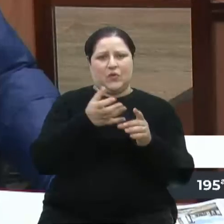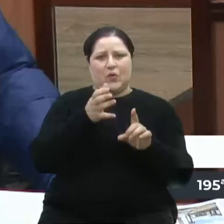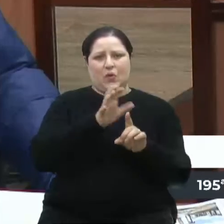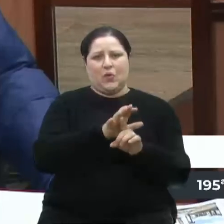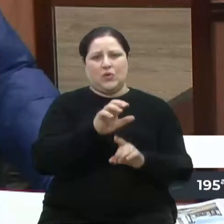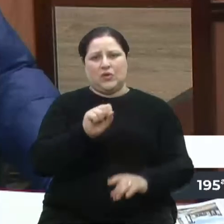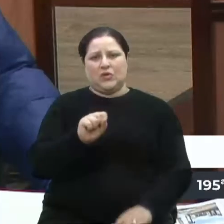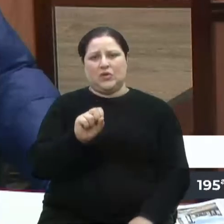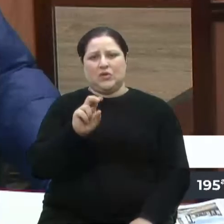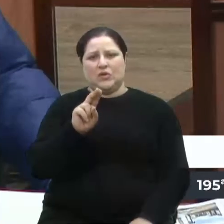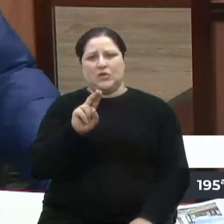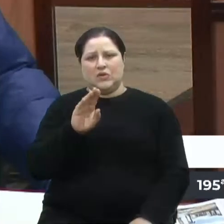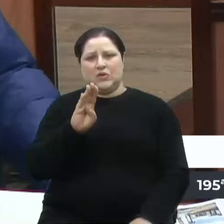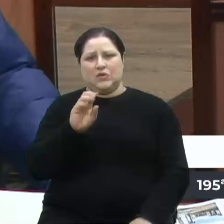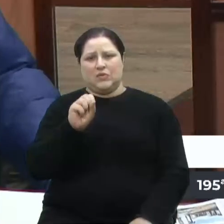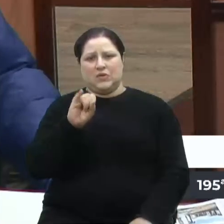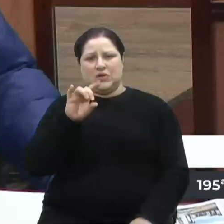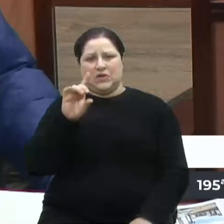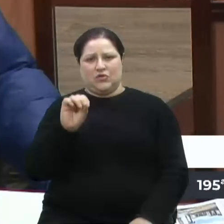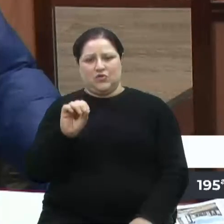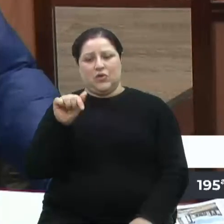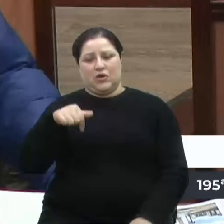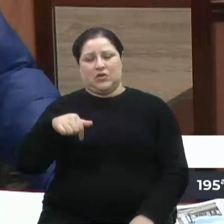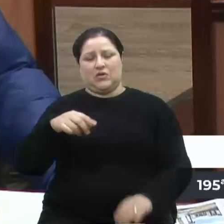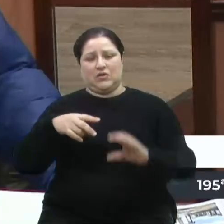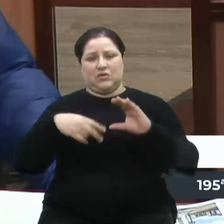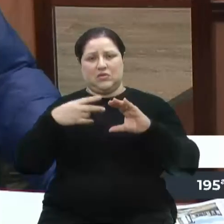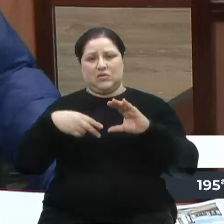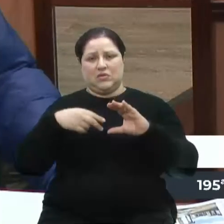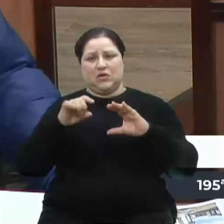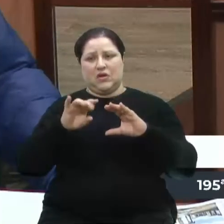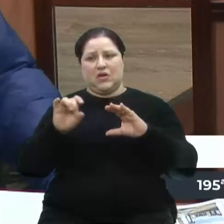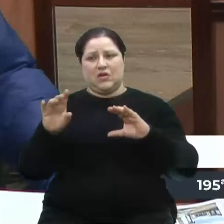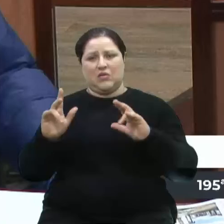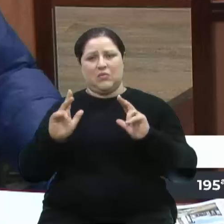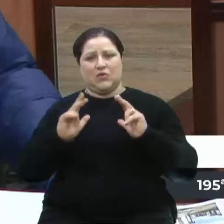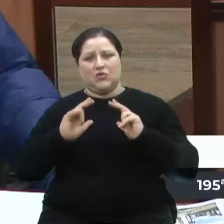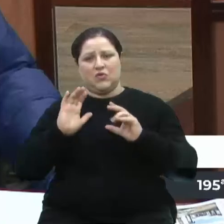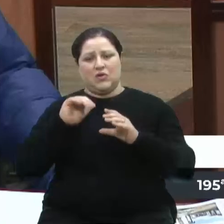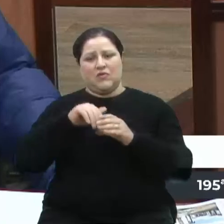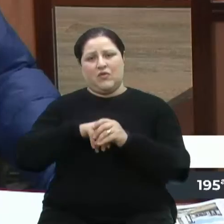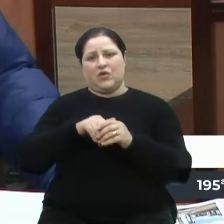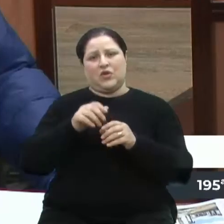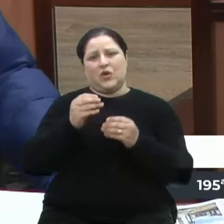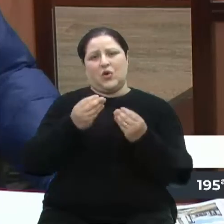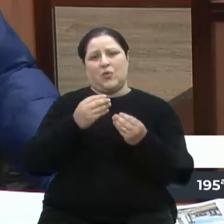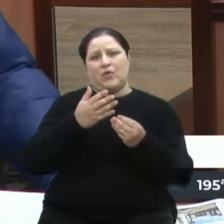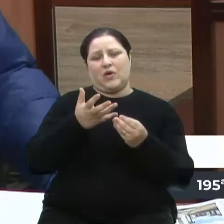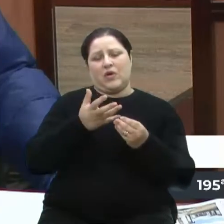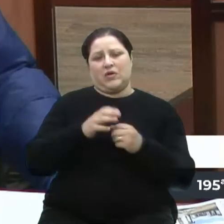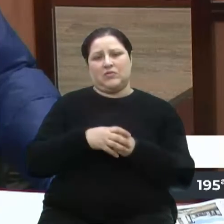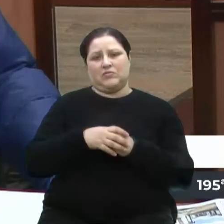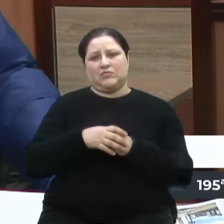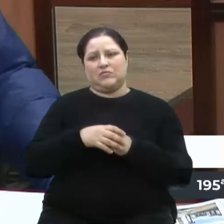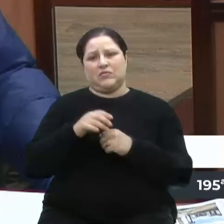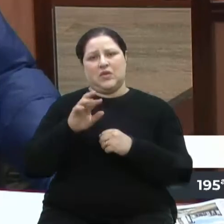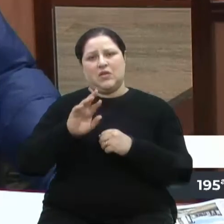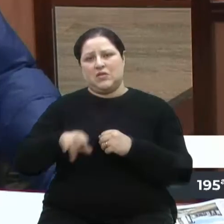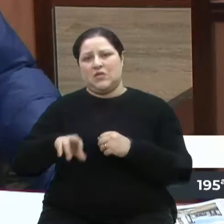que a gente vota como quer, fiquem muito bem à vontade, né? Mas eu não gosto desse tom, assim, como se ele fosse uma ameaça, porque não é uma ameaça,